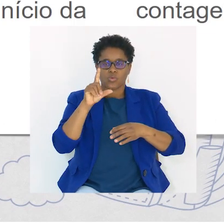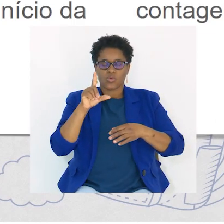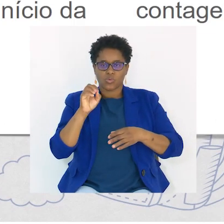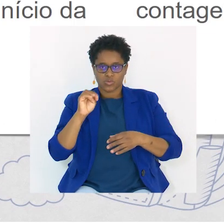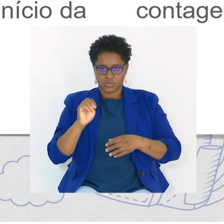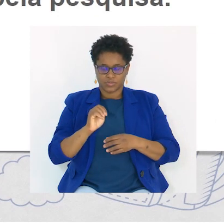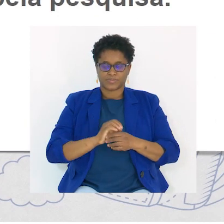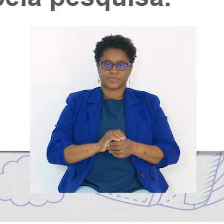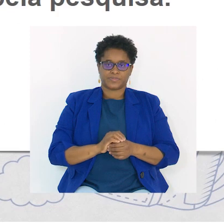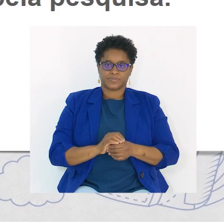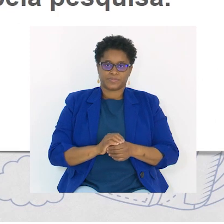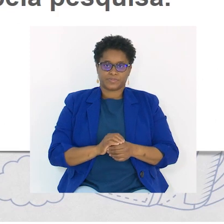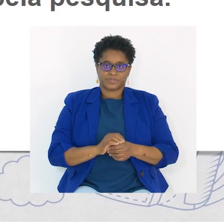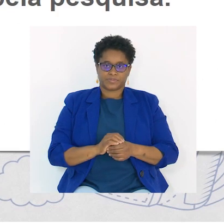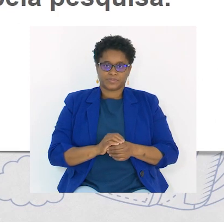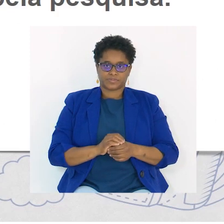Pois,